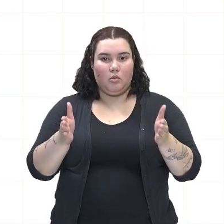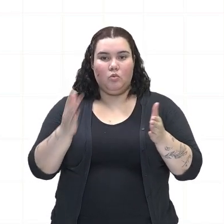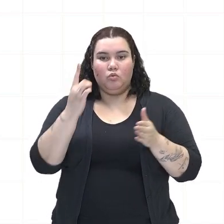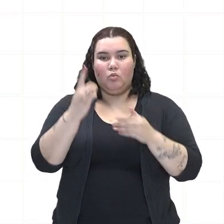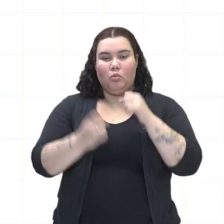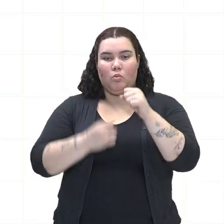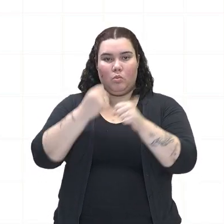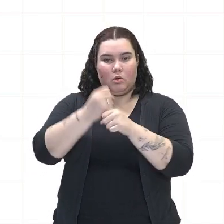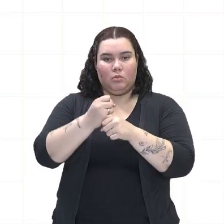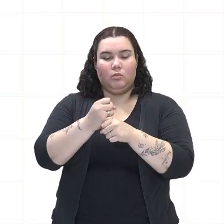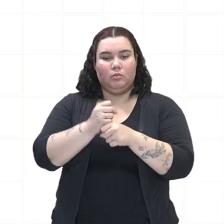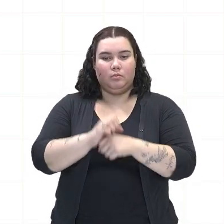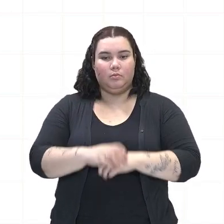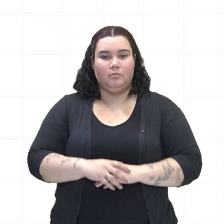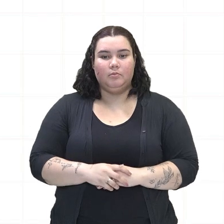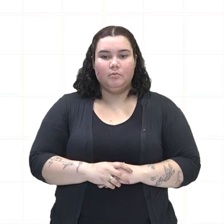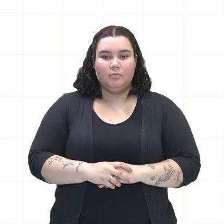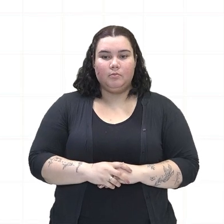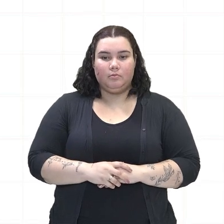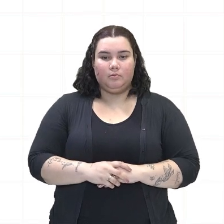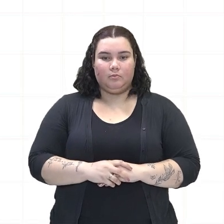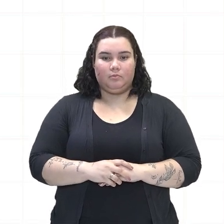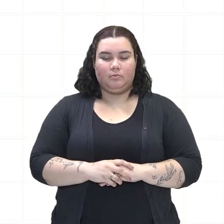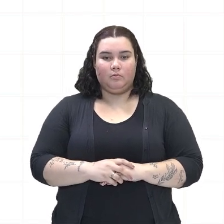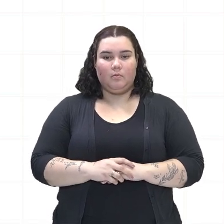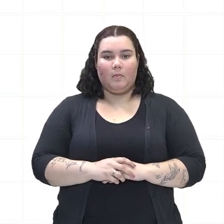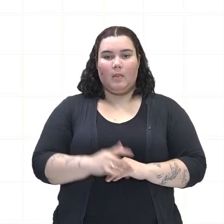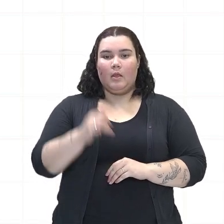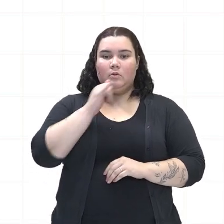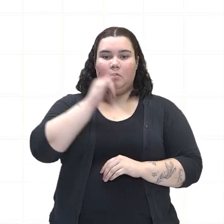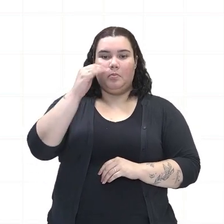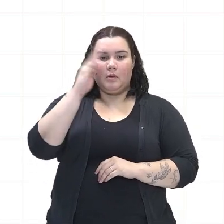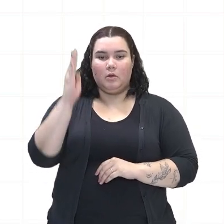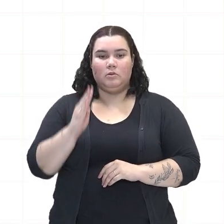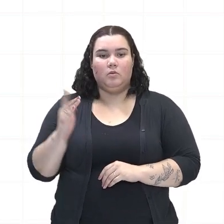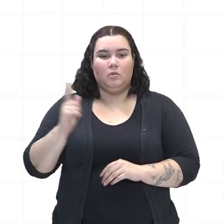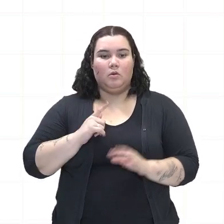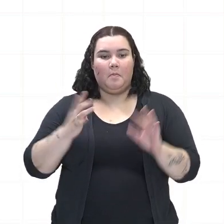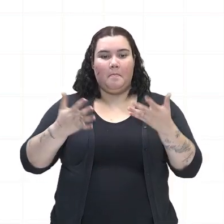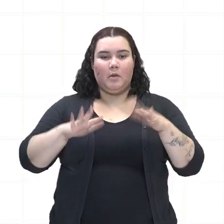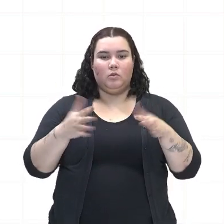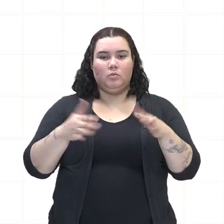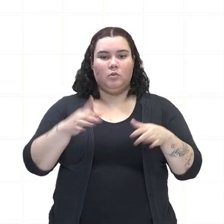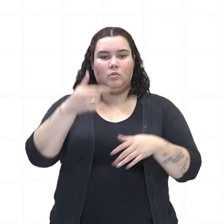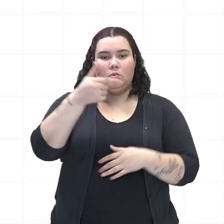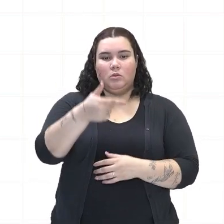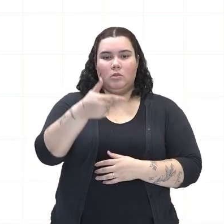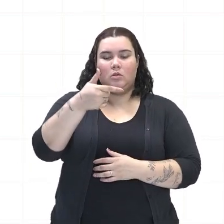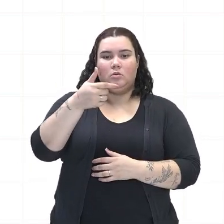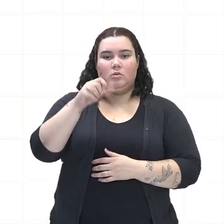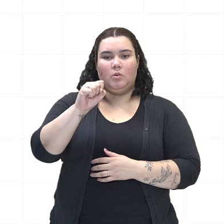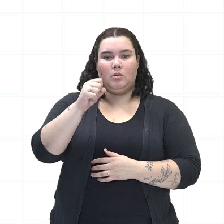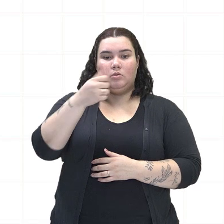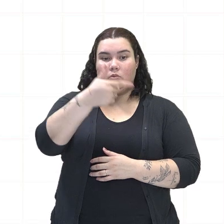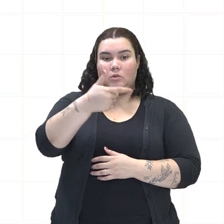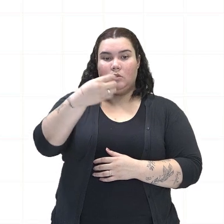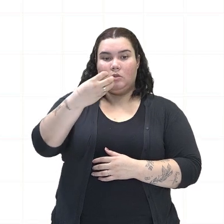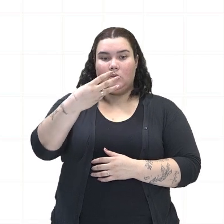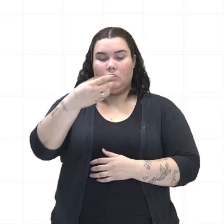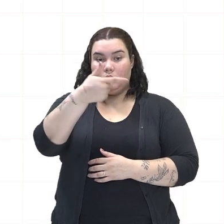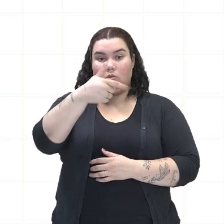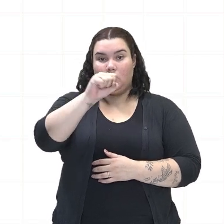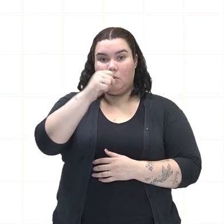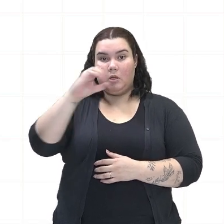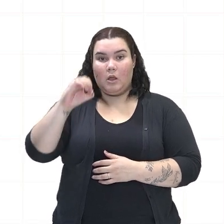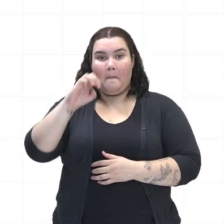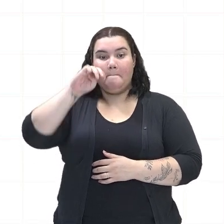2020, 2021, né? O Brasil produziu cerca de 280 milhões de toneladas, mais do que o dos Estados